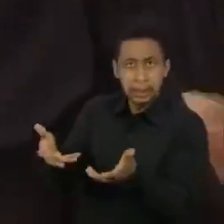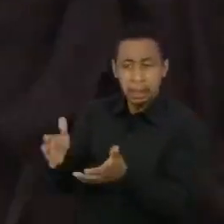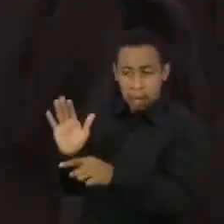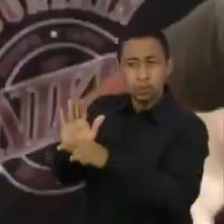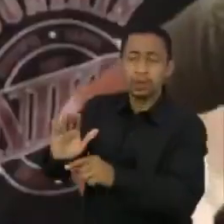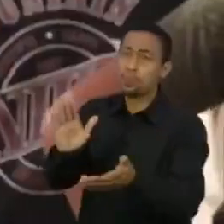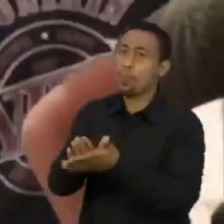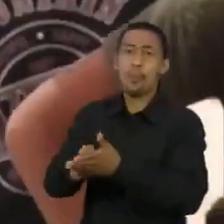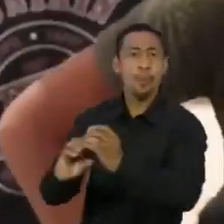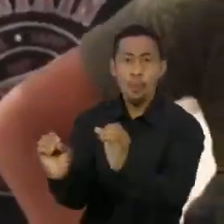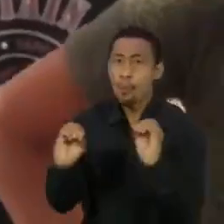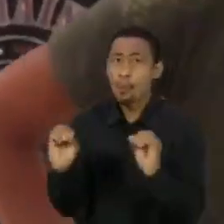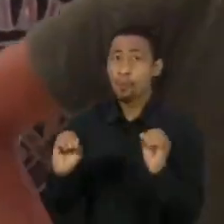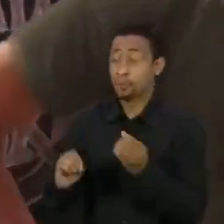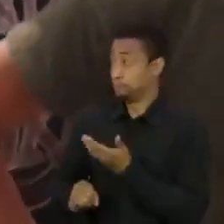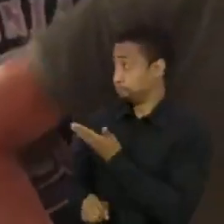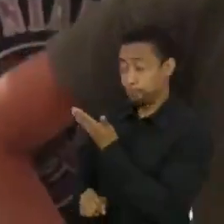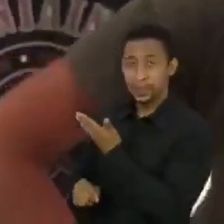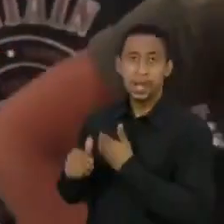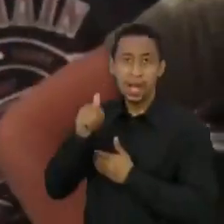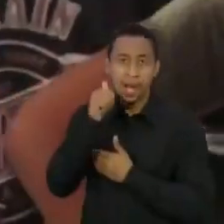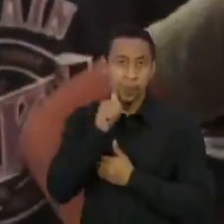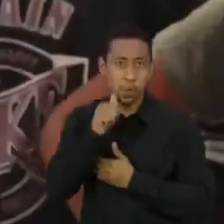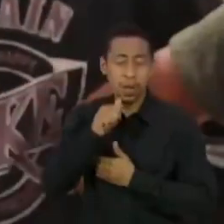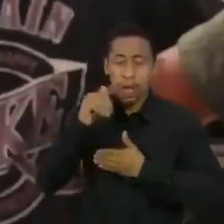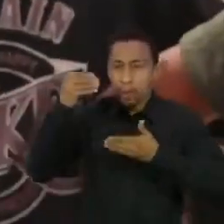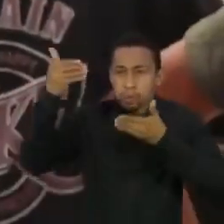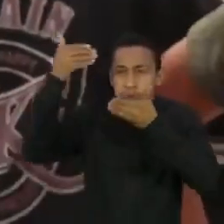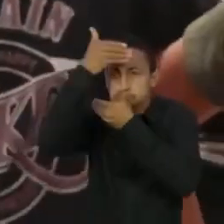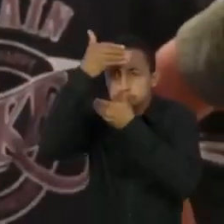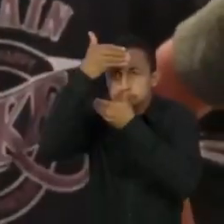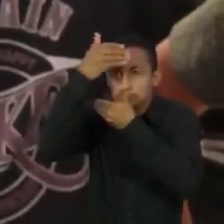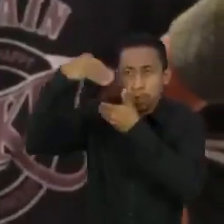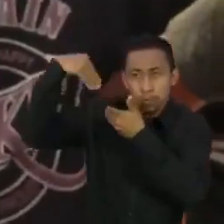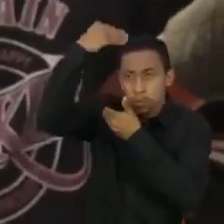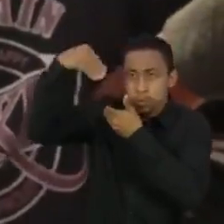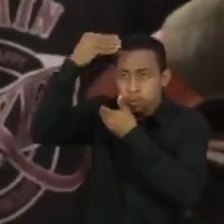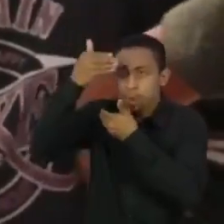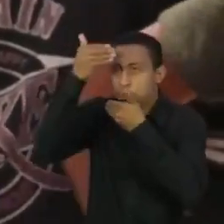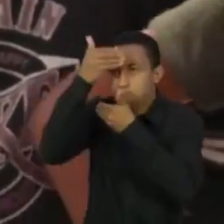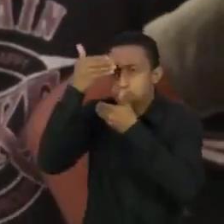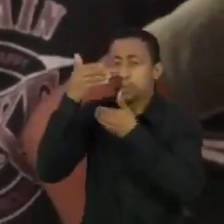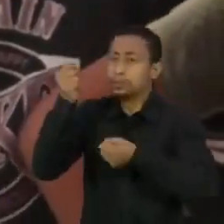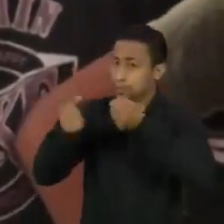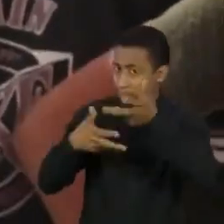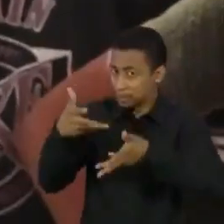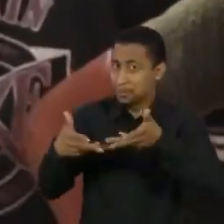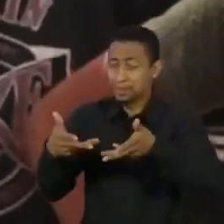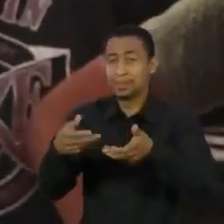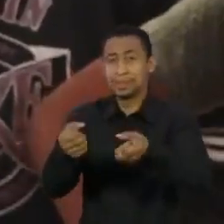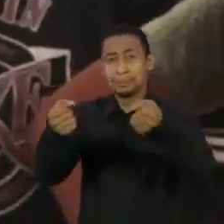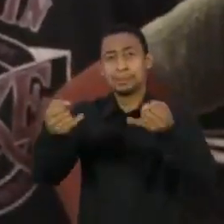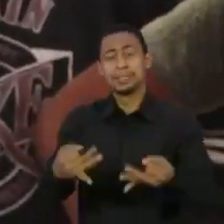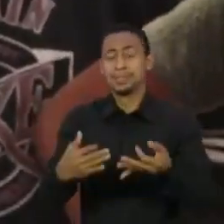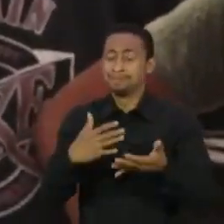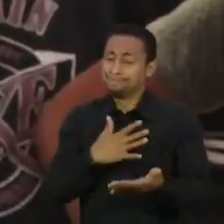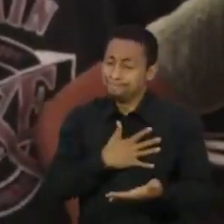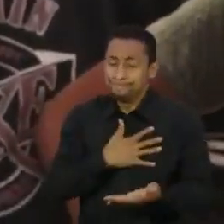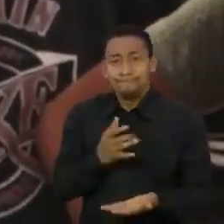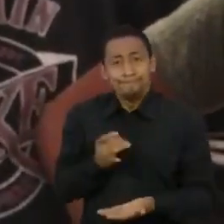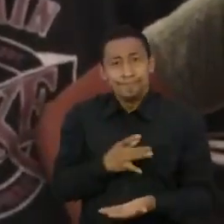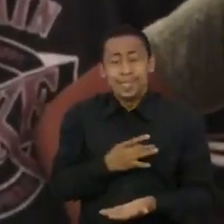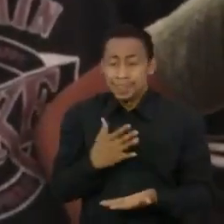sua situação. Essa mulher, toda coberta por uma burca, diz que teme pelo futuro de suas crianças e que gostaria que